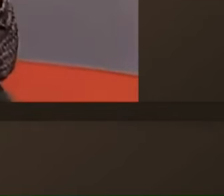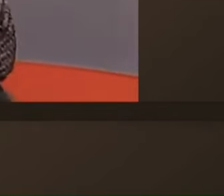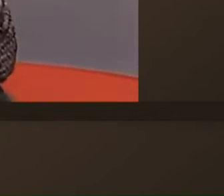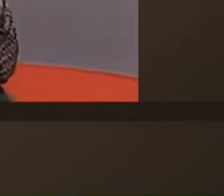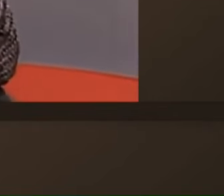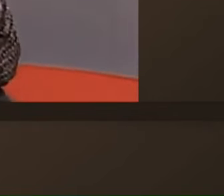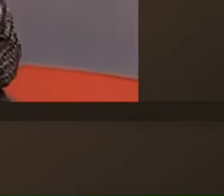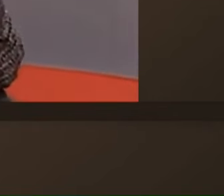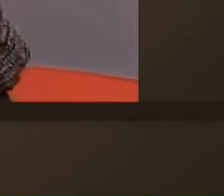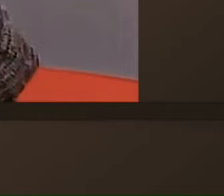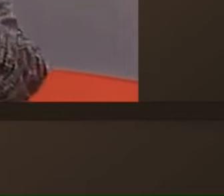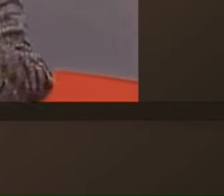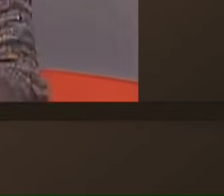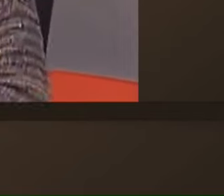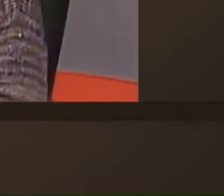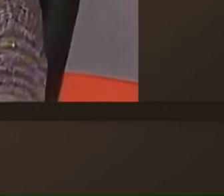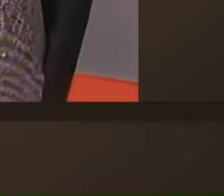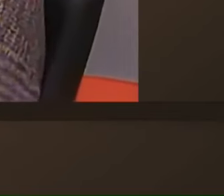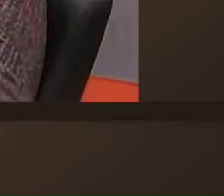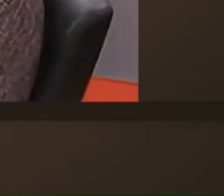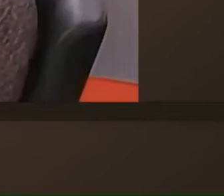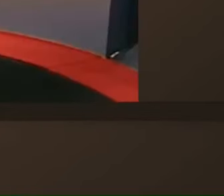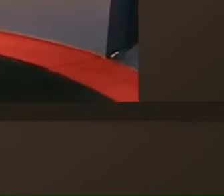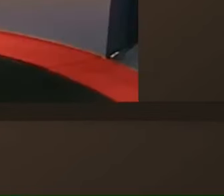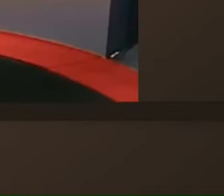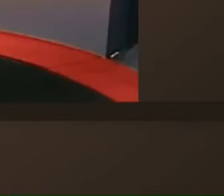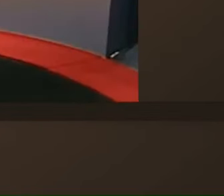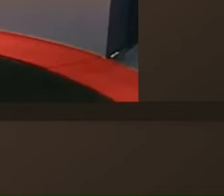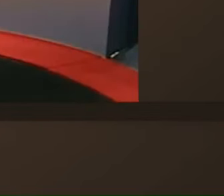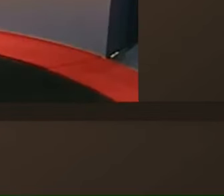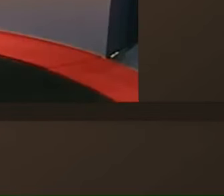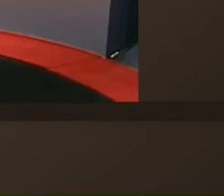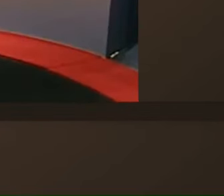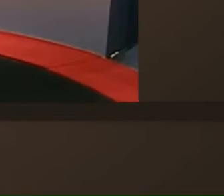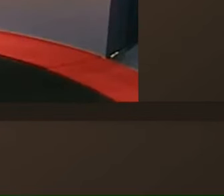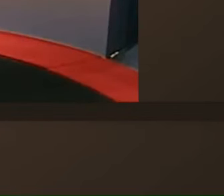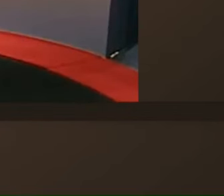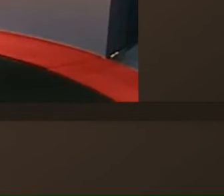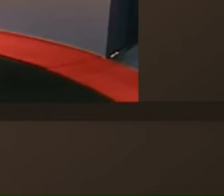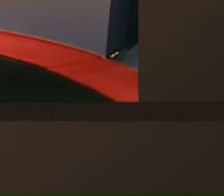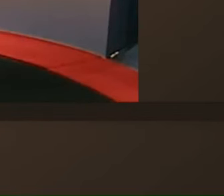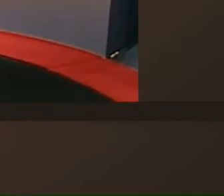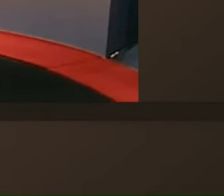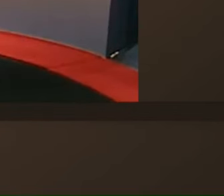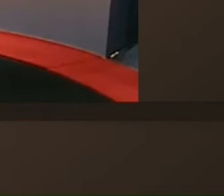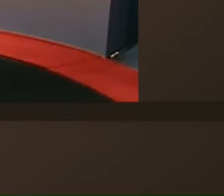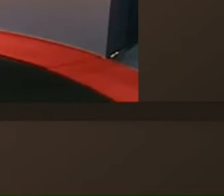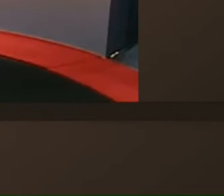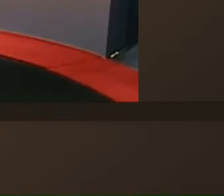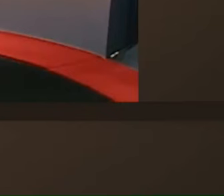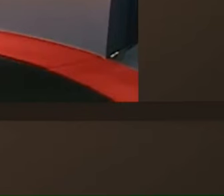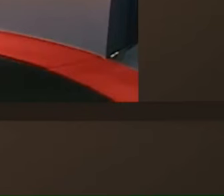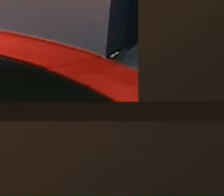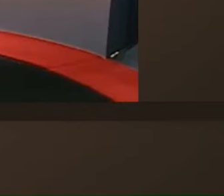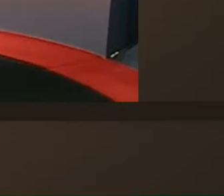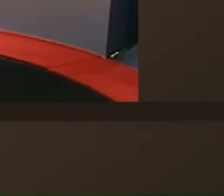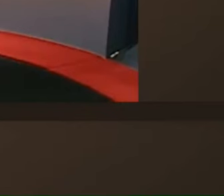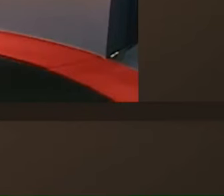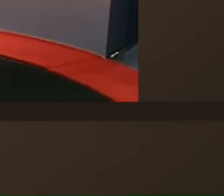sim. Mas acho que se a sociedade desse país não levar a sério os seus próprios